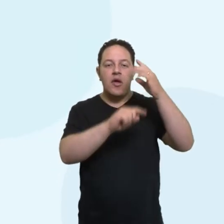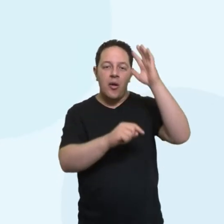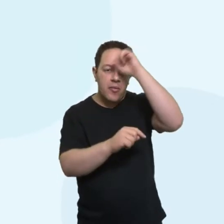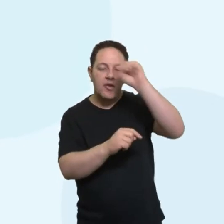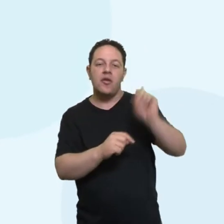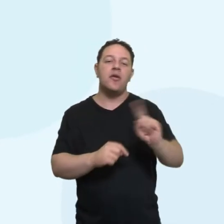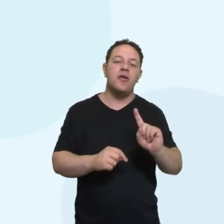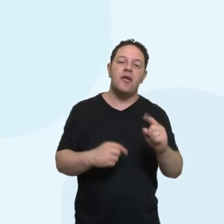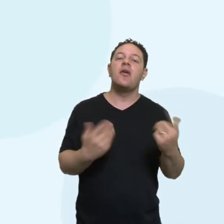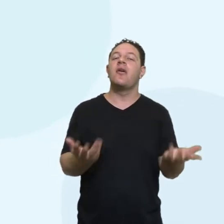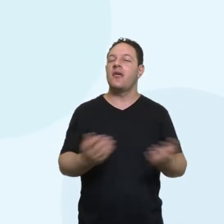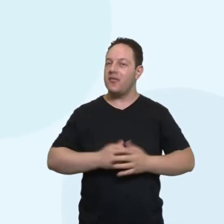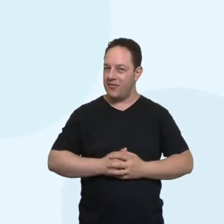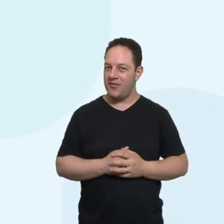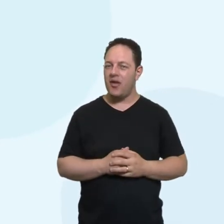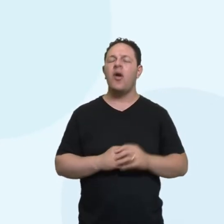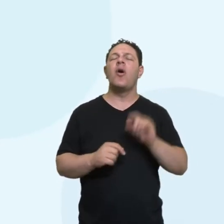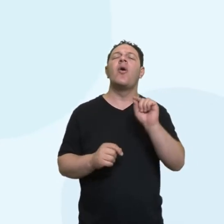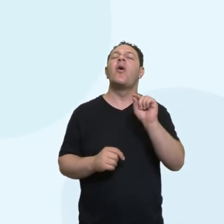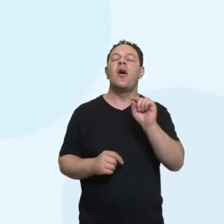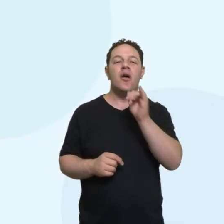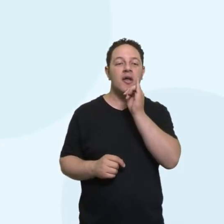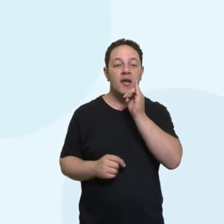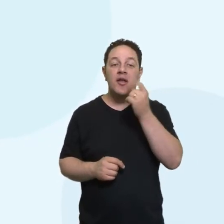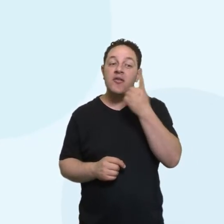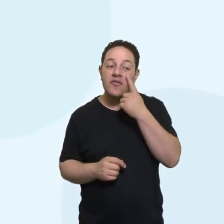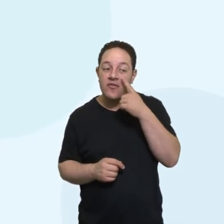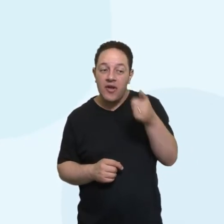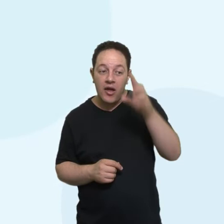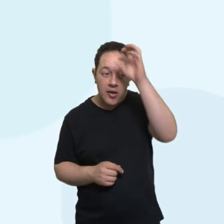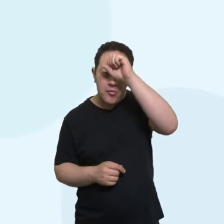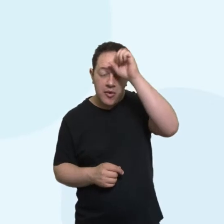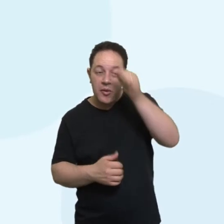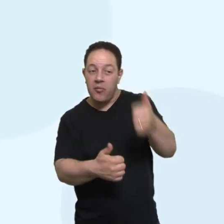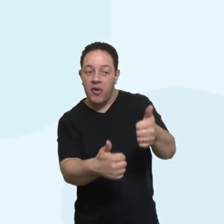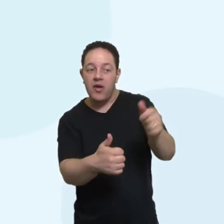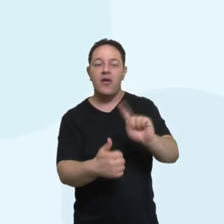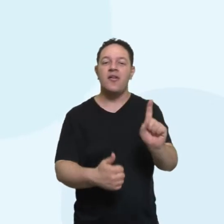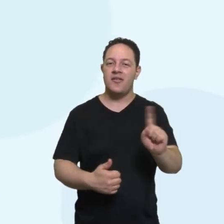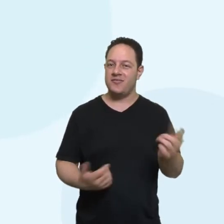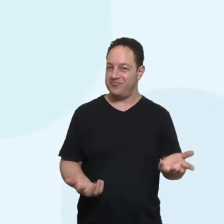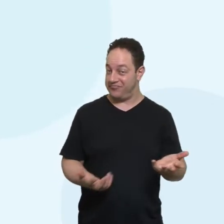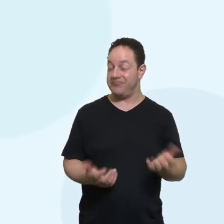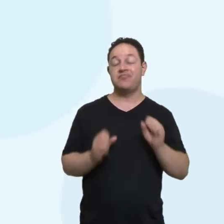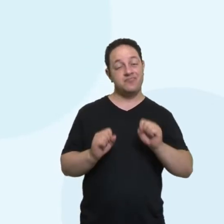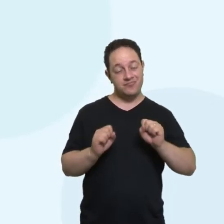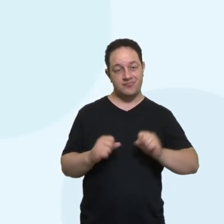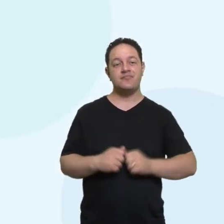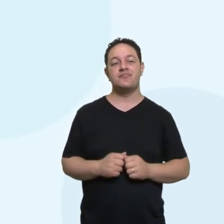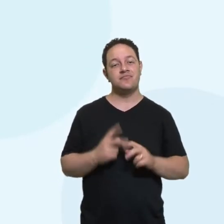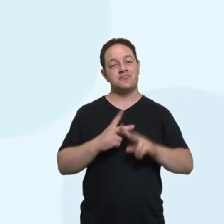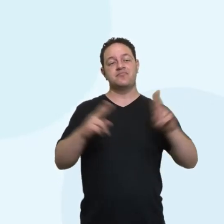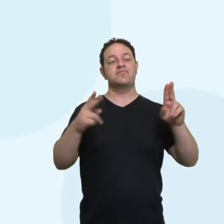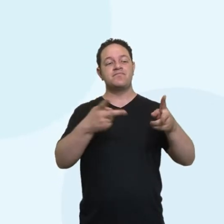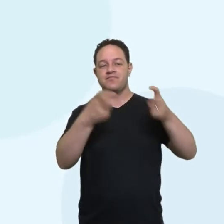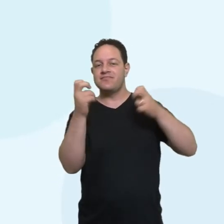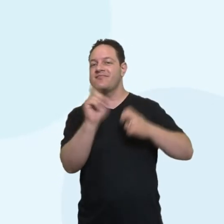indica o seja o que quer proficiência é indica a aprendizagem do Estudante então tô donar